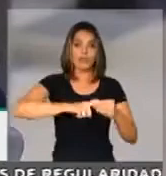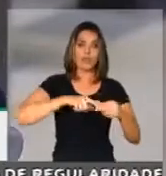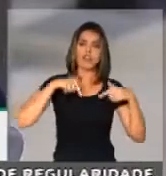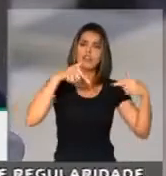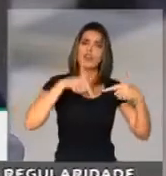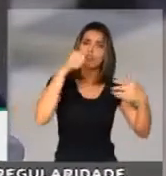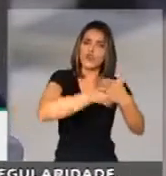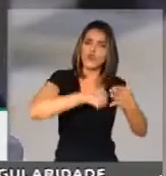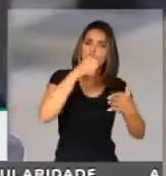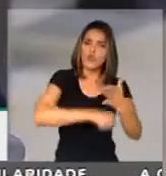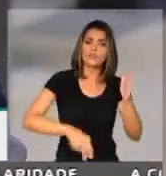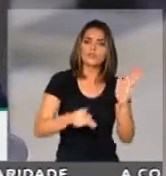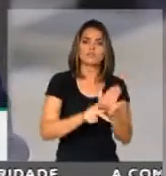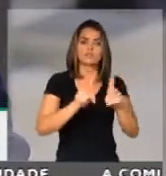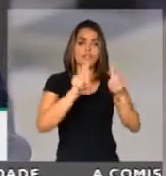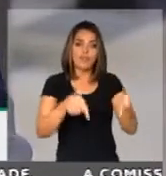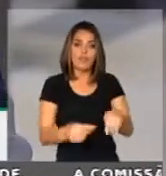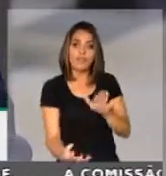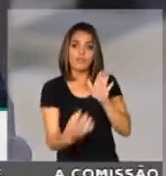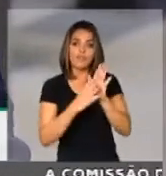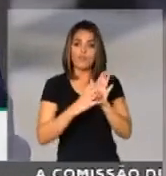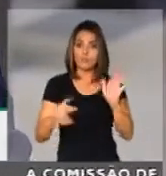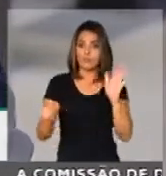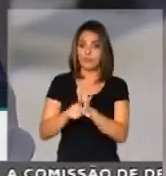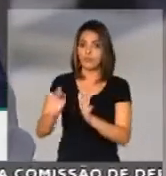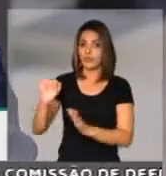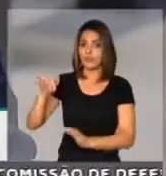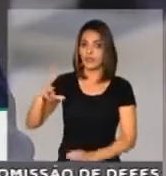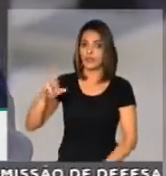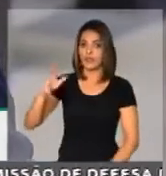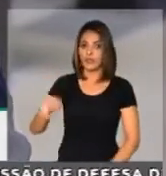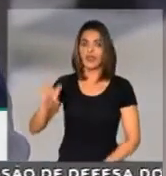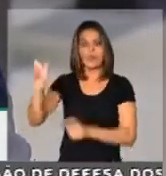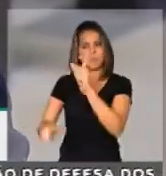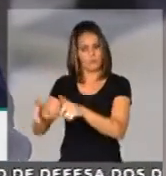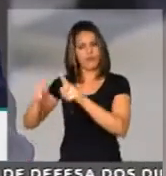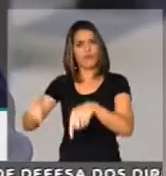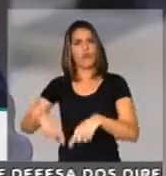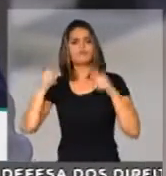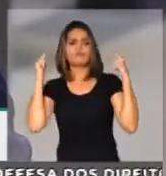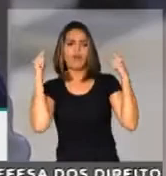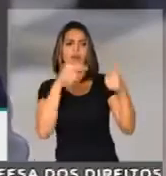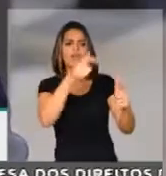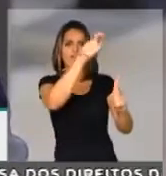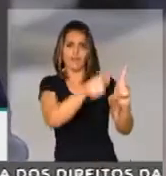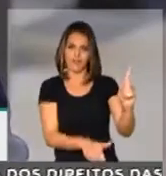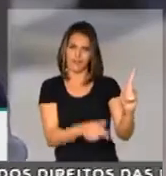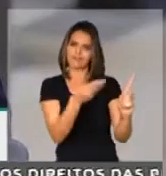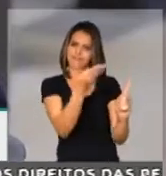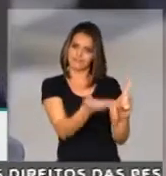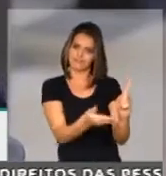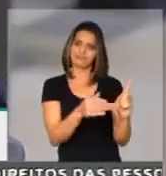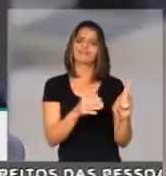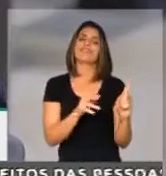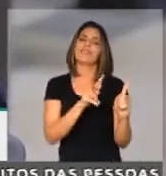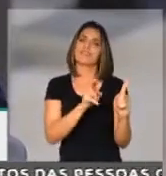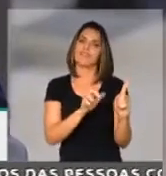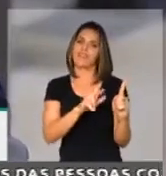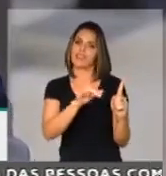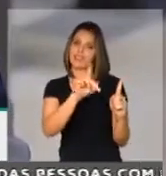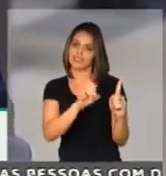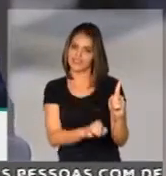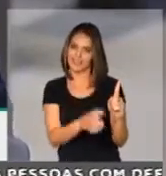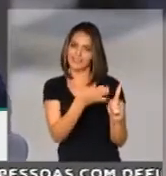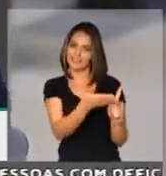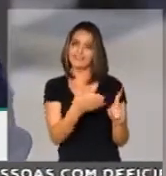certeza que os funcionários veem em Vossa Excelência uma referência nessa luta, e quiçá nós possamos aqui em breve festejar essa